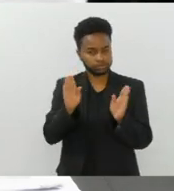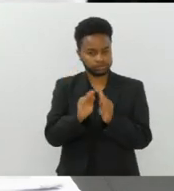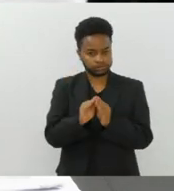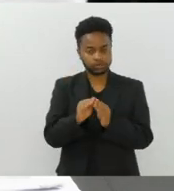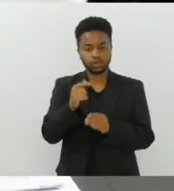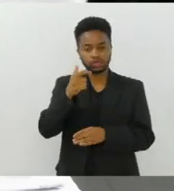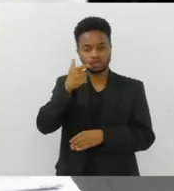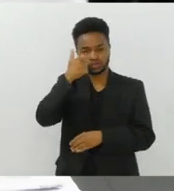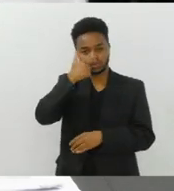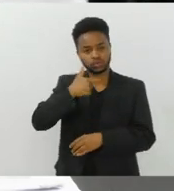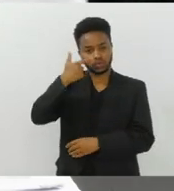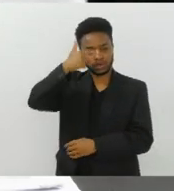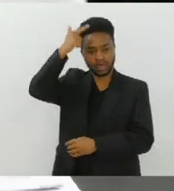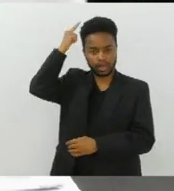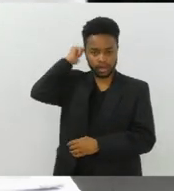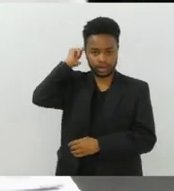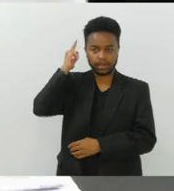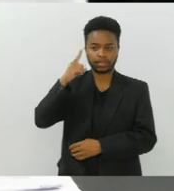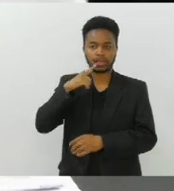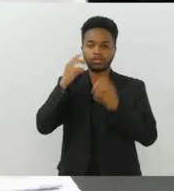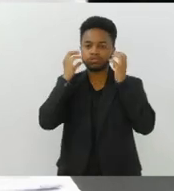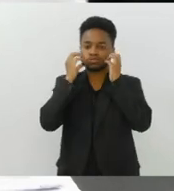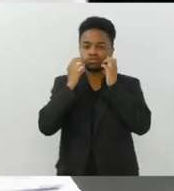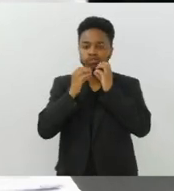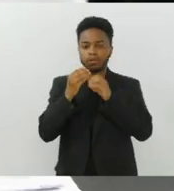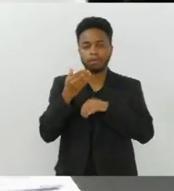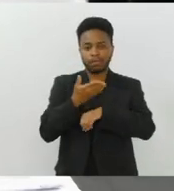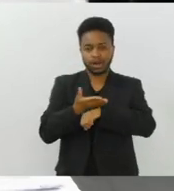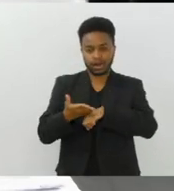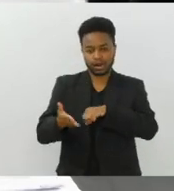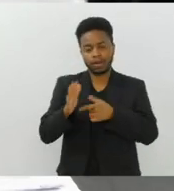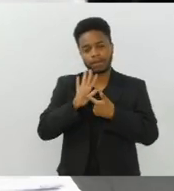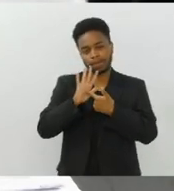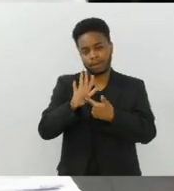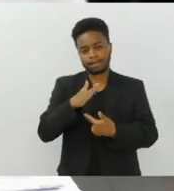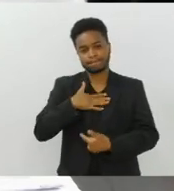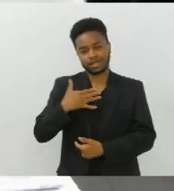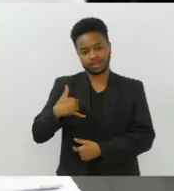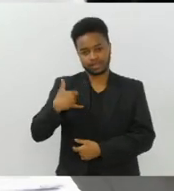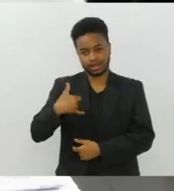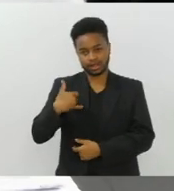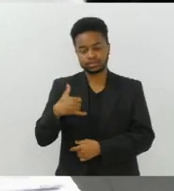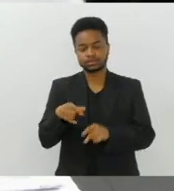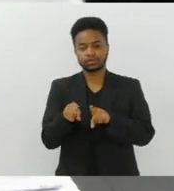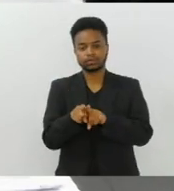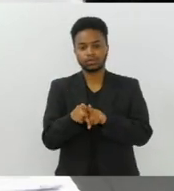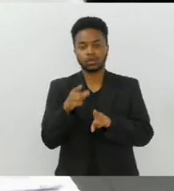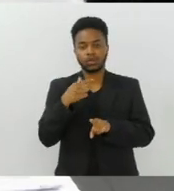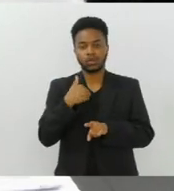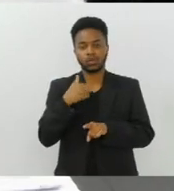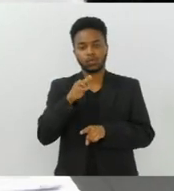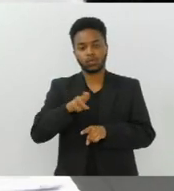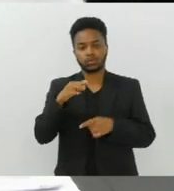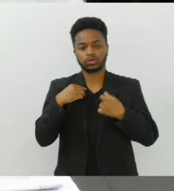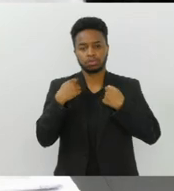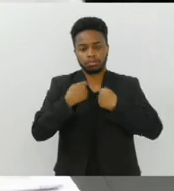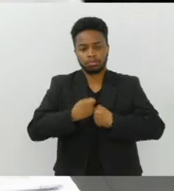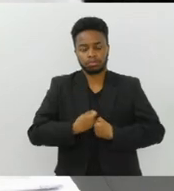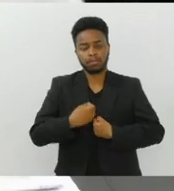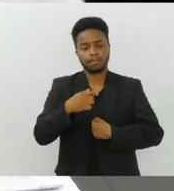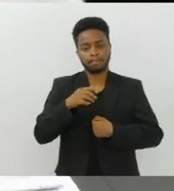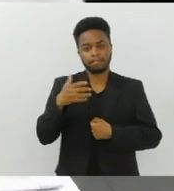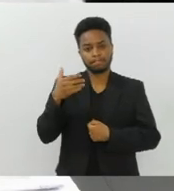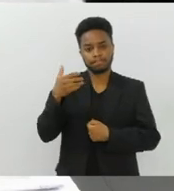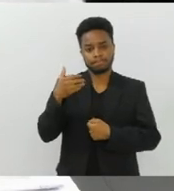Sou careca, tenho a barba branca, que já entrega um pouco da minha idade, estou vestindo uma camisa branca, uma